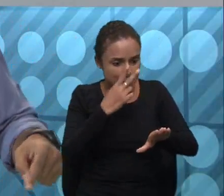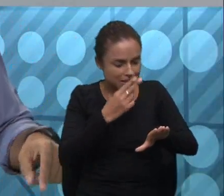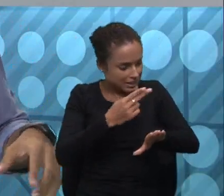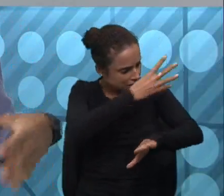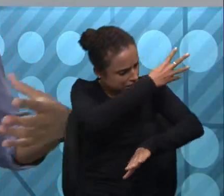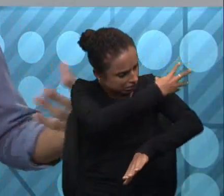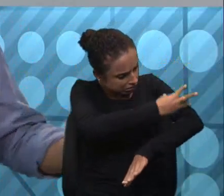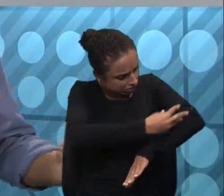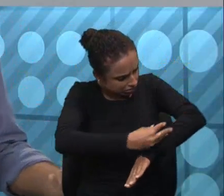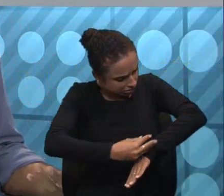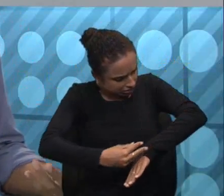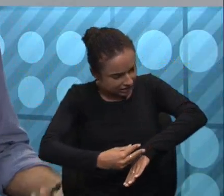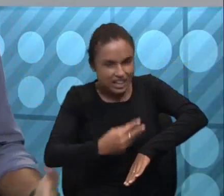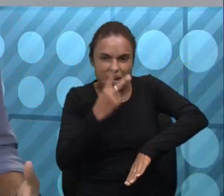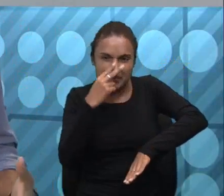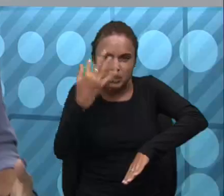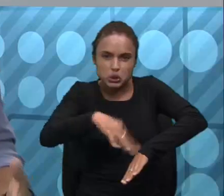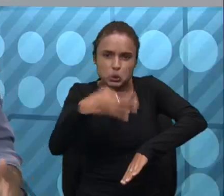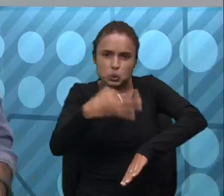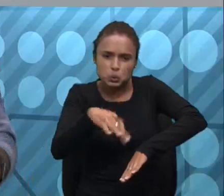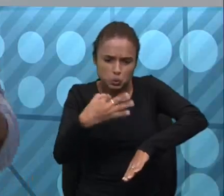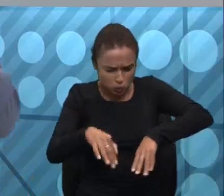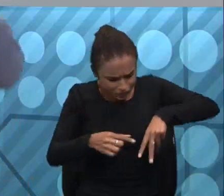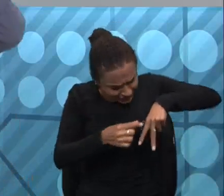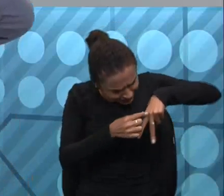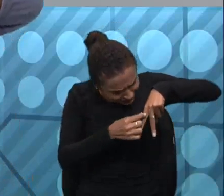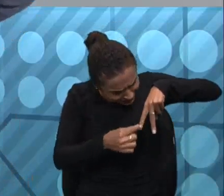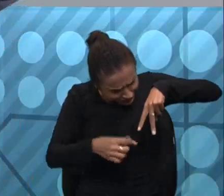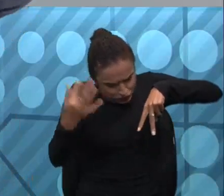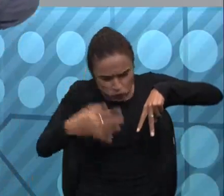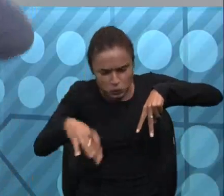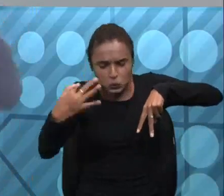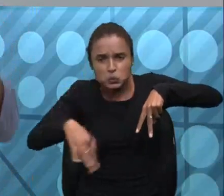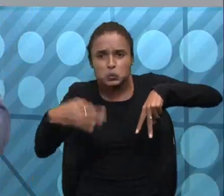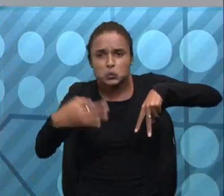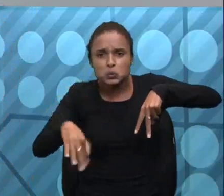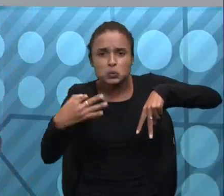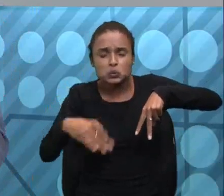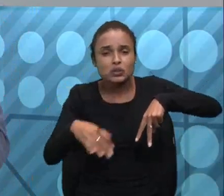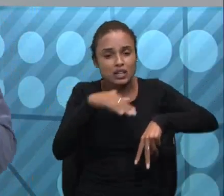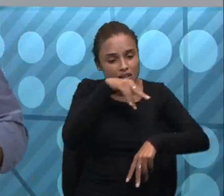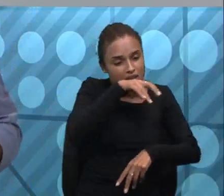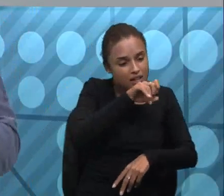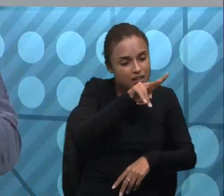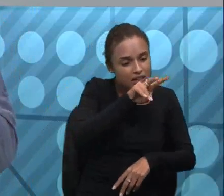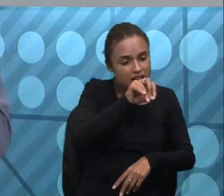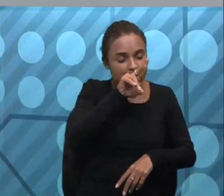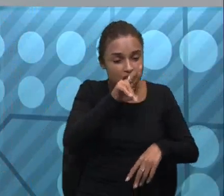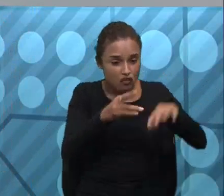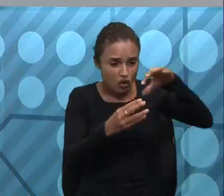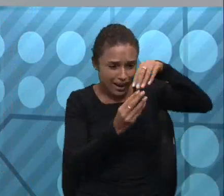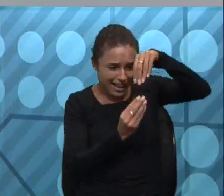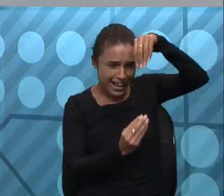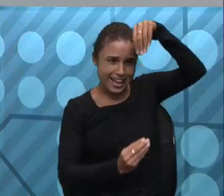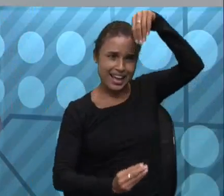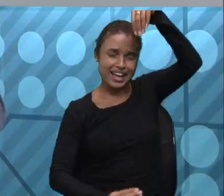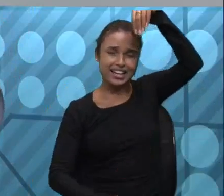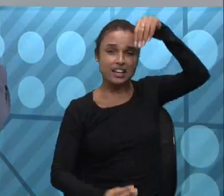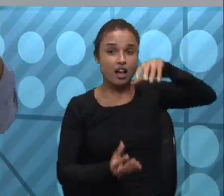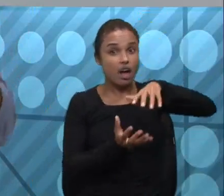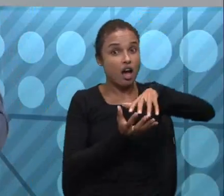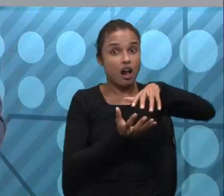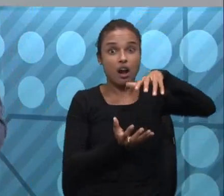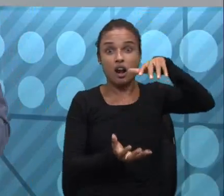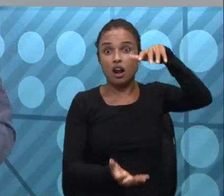parte do nervo isquiático, porque ele é enorme, depois ele se ramifica. Gente, isso é um exemplo, tá?